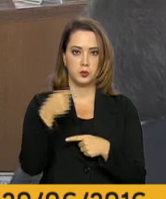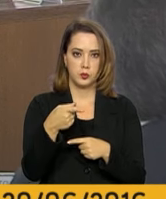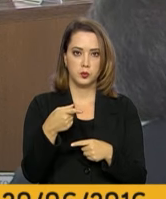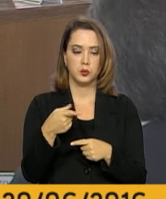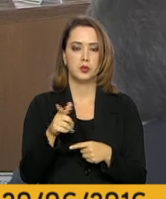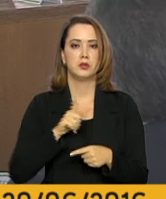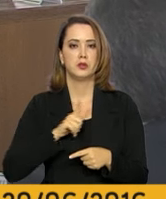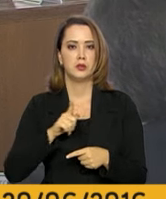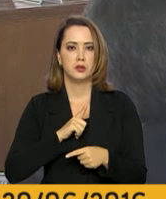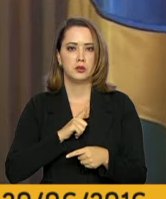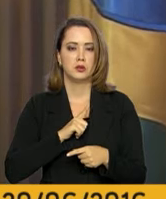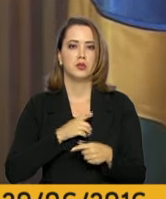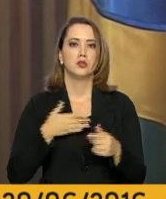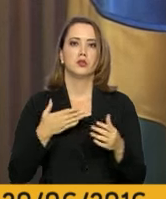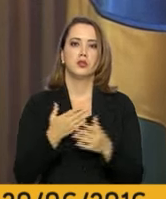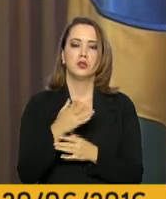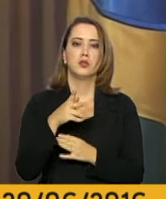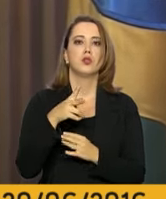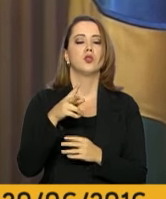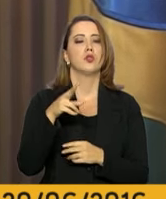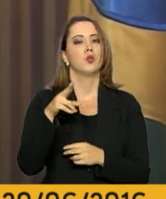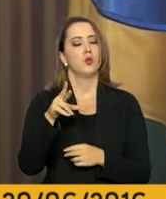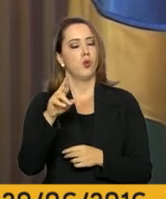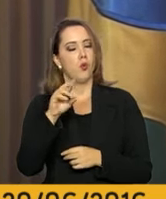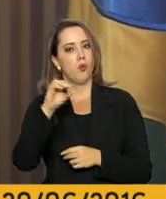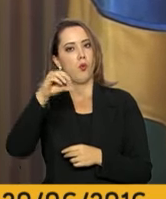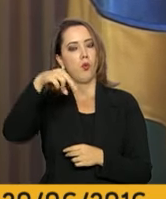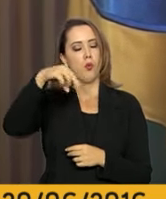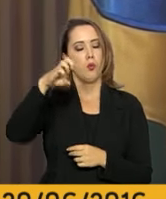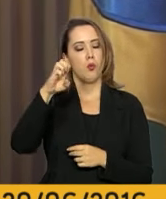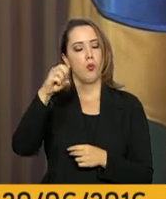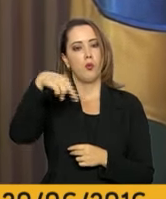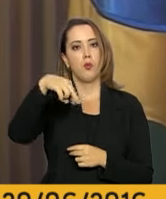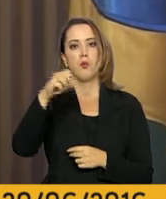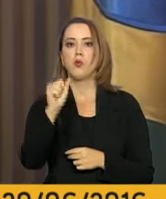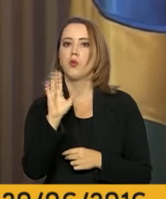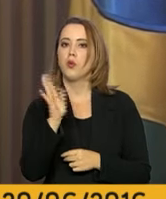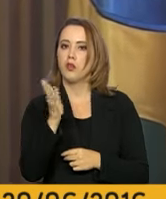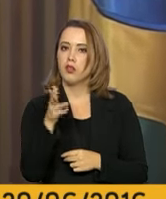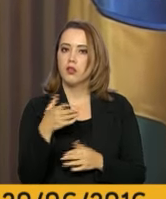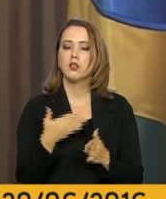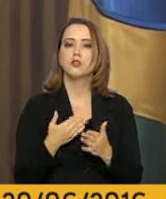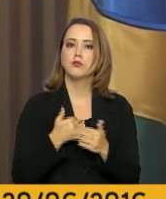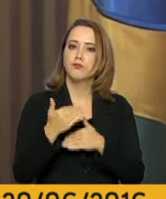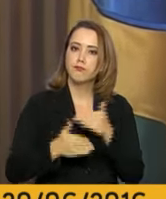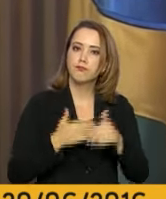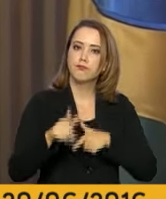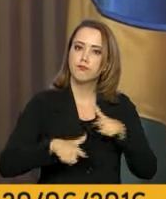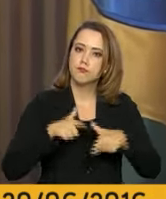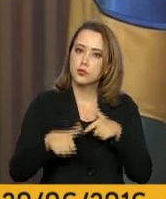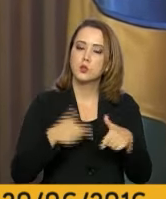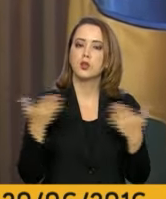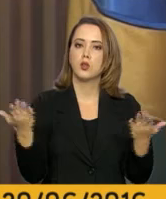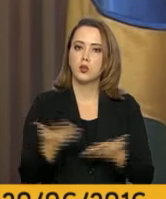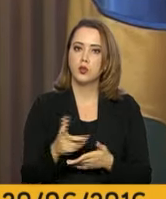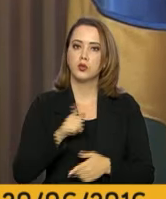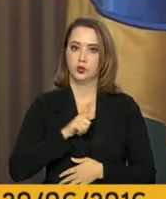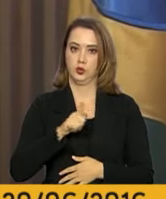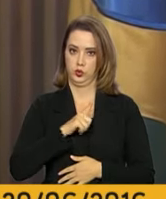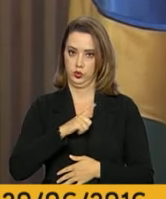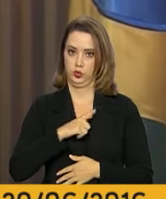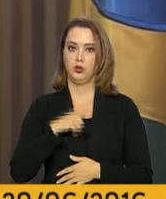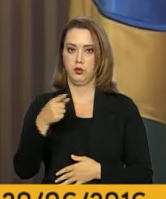fez pela ata do senador Renan em vários instantes da vida política nacional com temas que hoje ganham esta consolidação